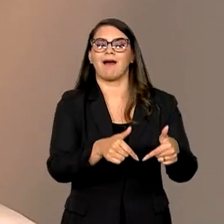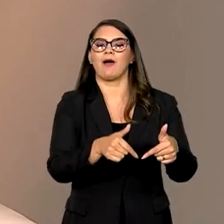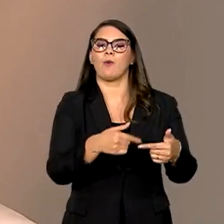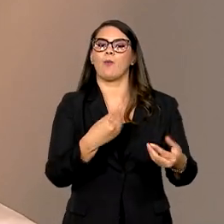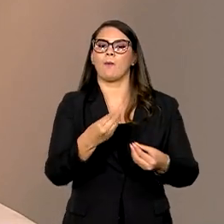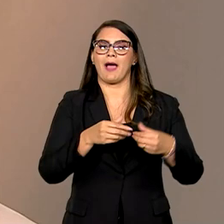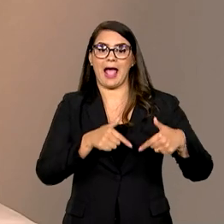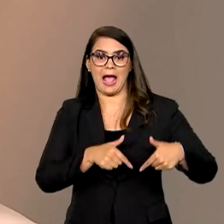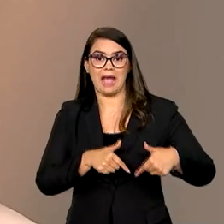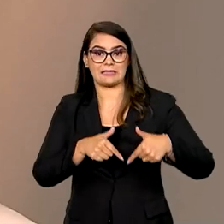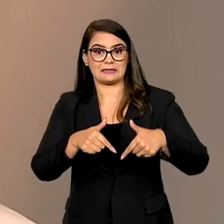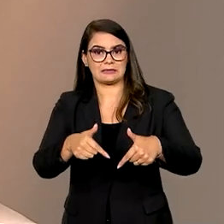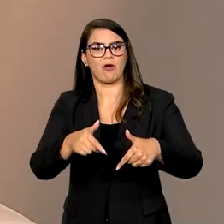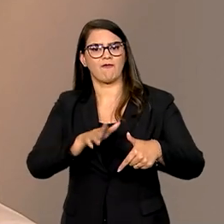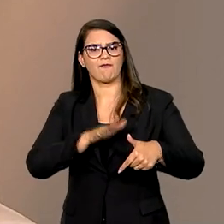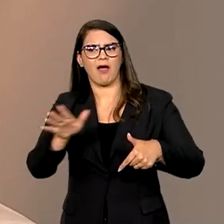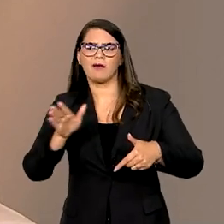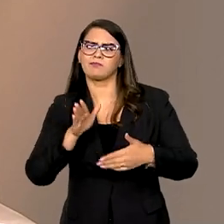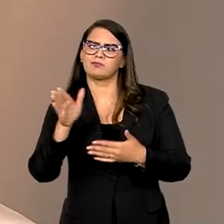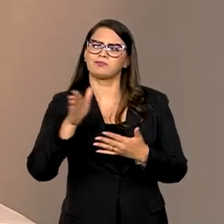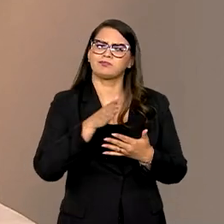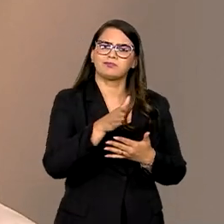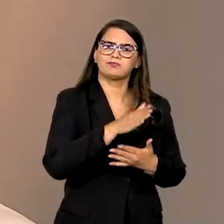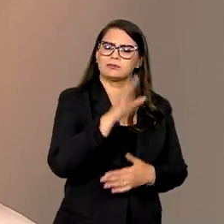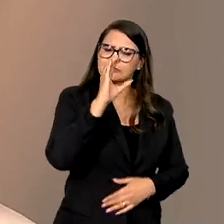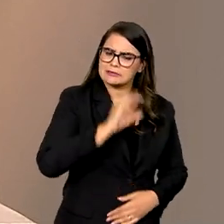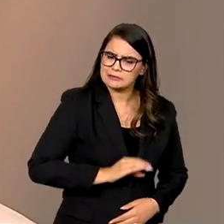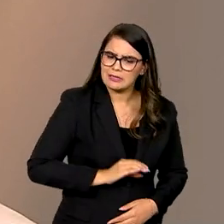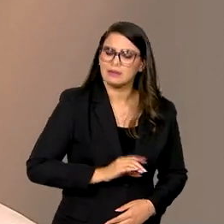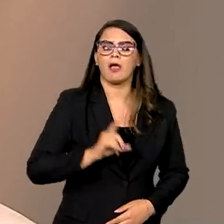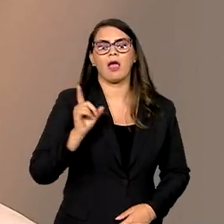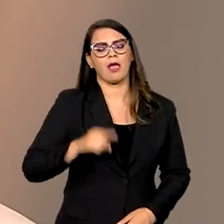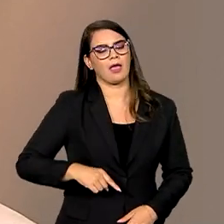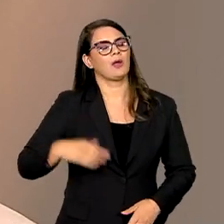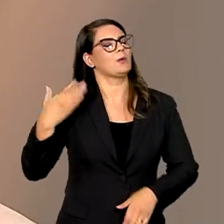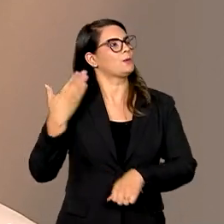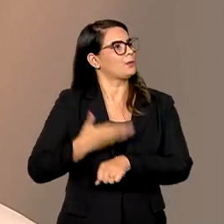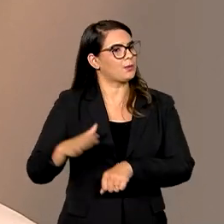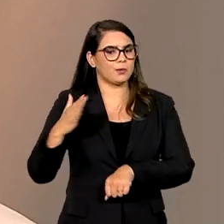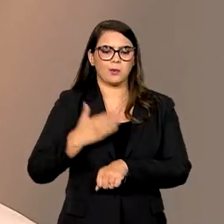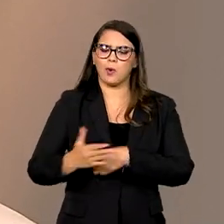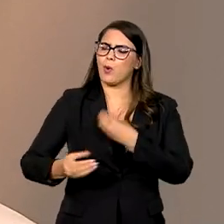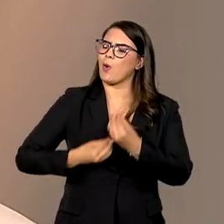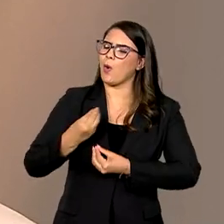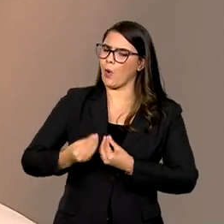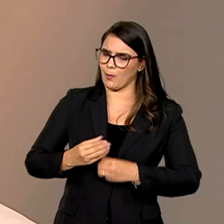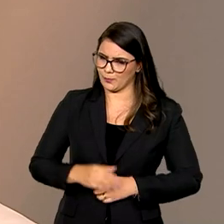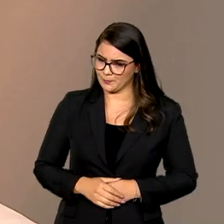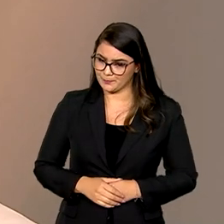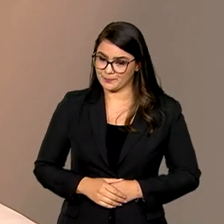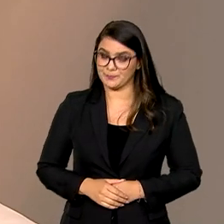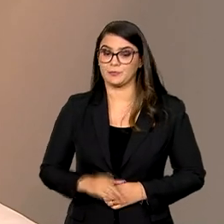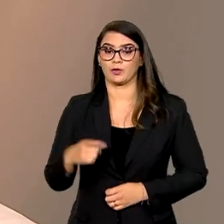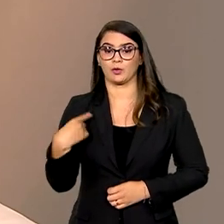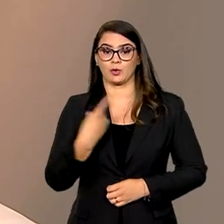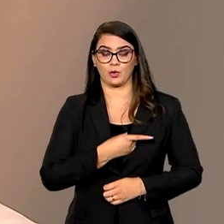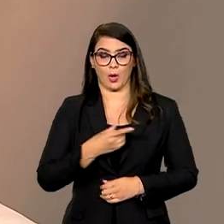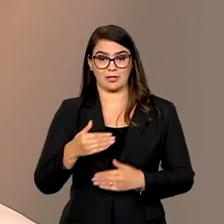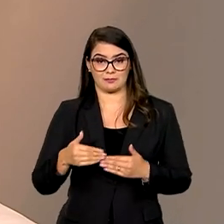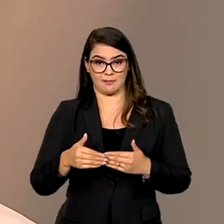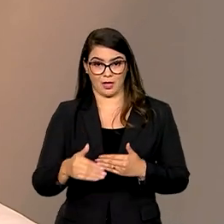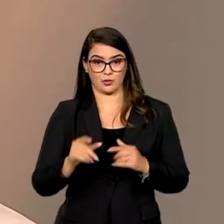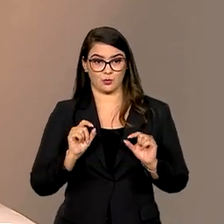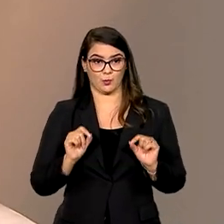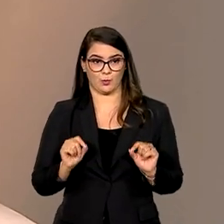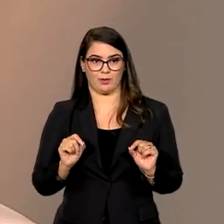uma ação que chegue a todos os cidadãos, para nós foi um grande exercício. Como é que a gente fez isso? A gente partiu do princípio